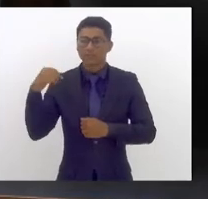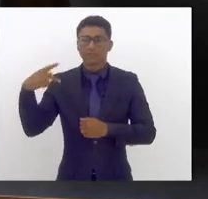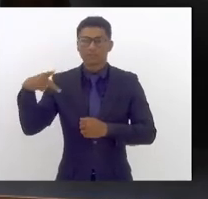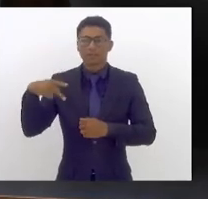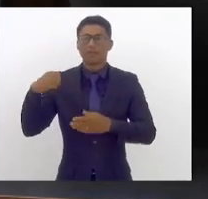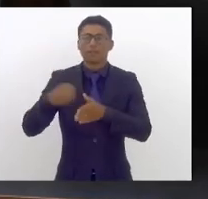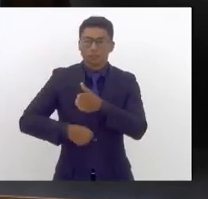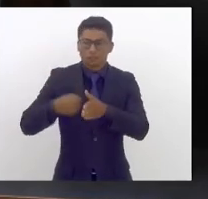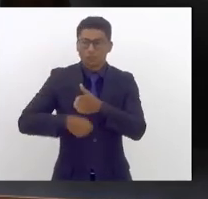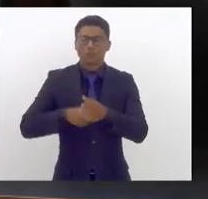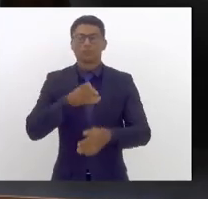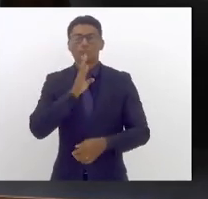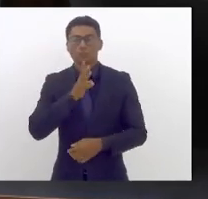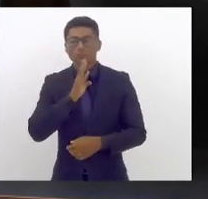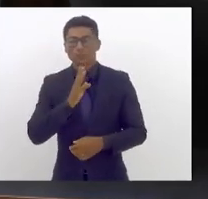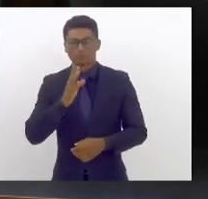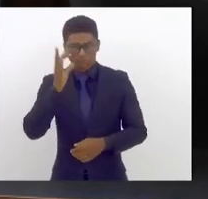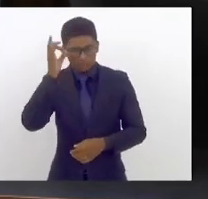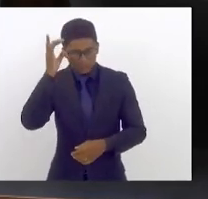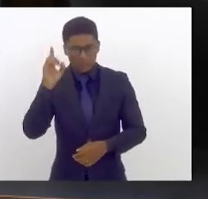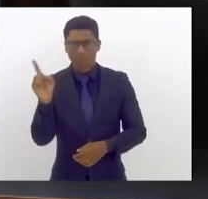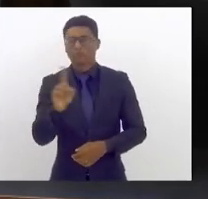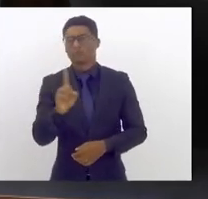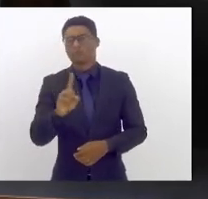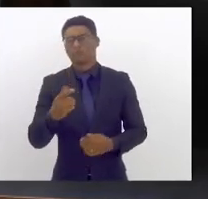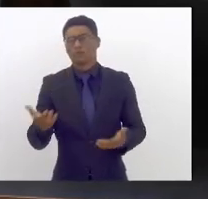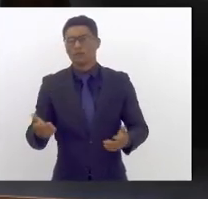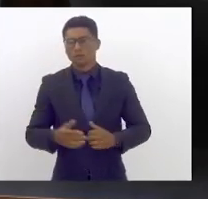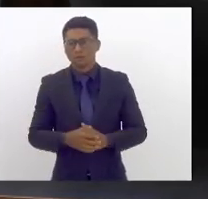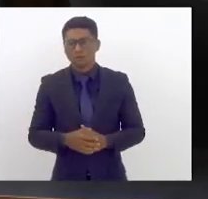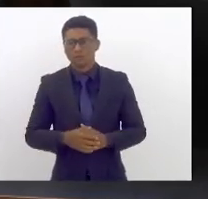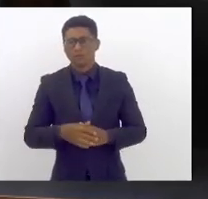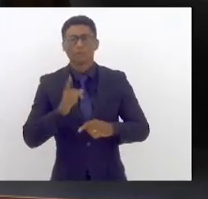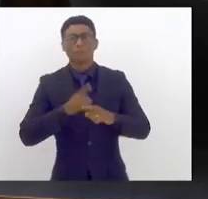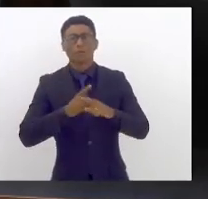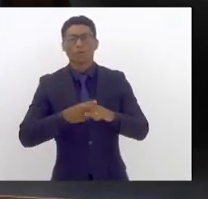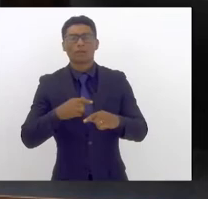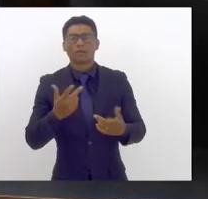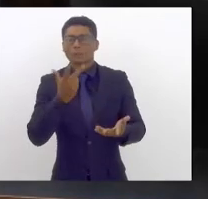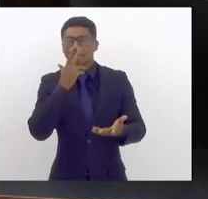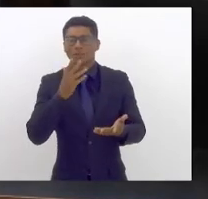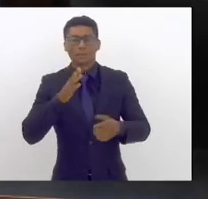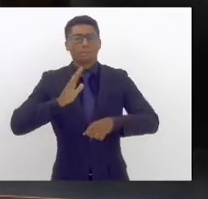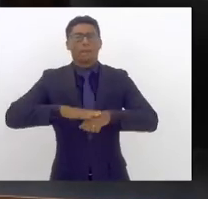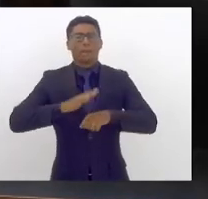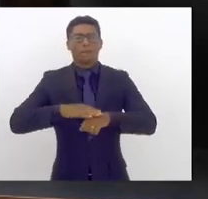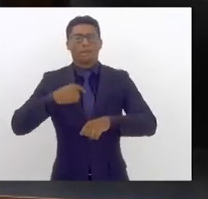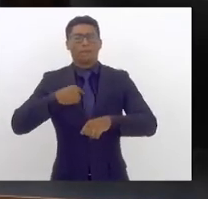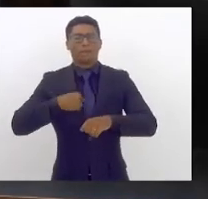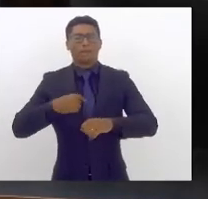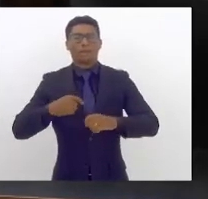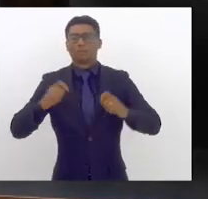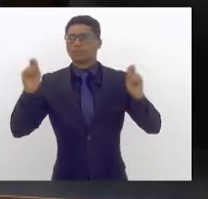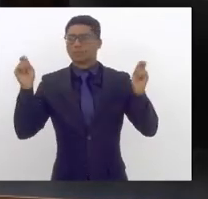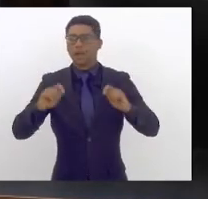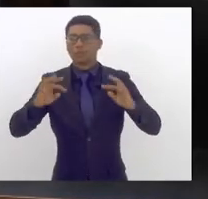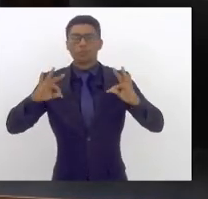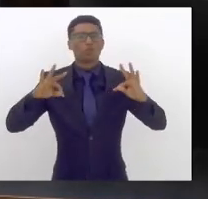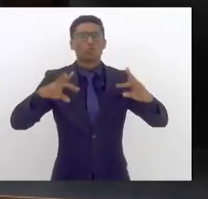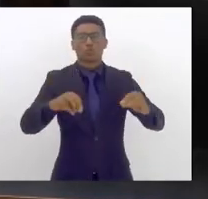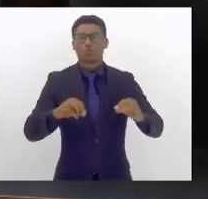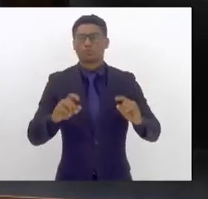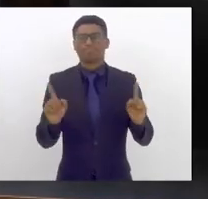de nós enfrenta que não é fácil muita coisa eu não depende só da gente e a gente precisa estar Unidas então Rejane